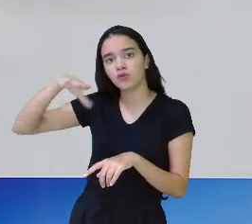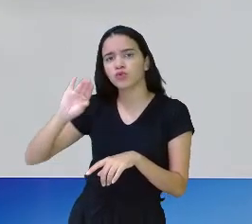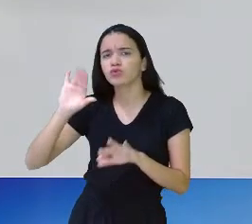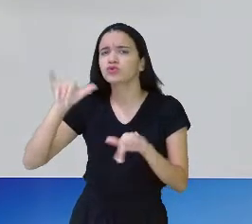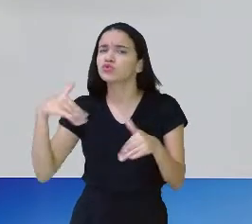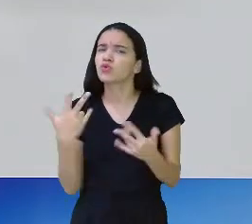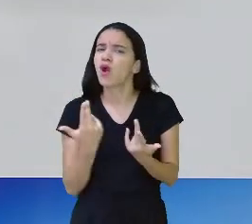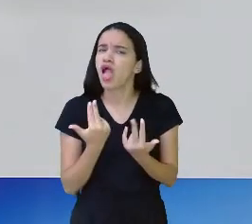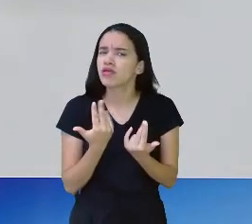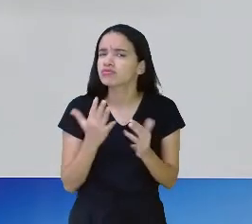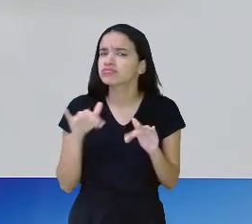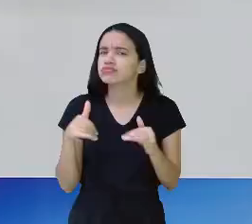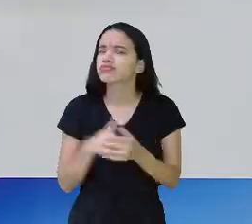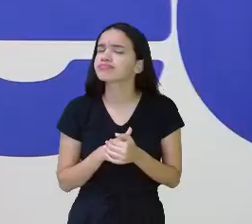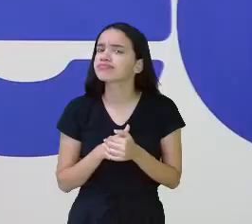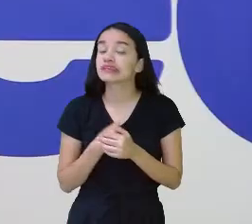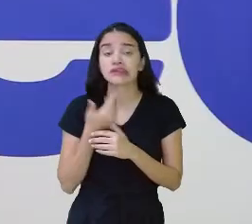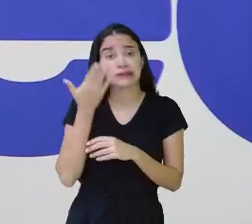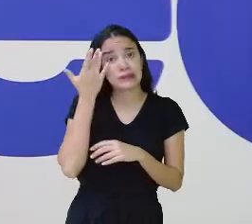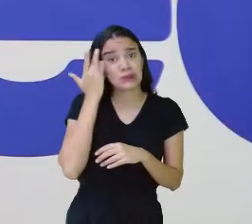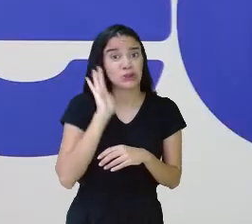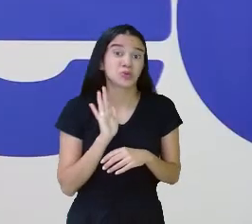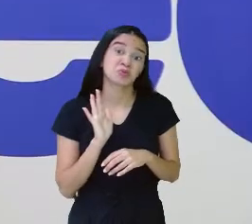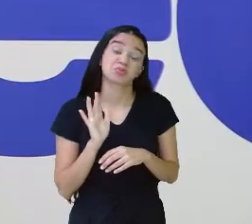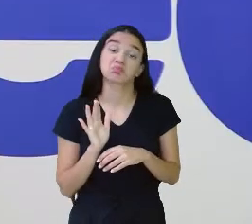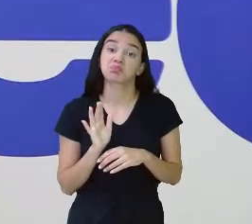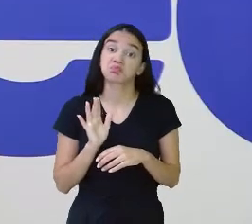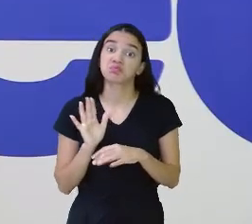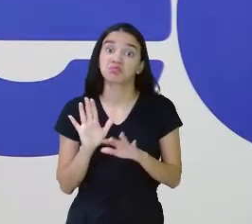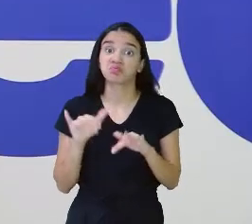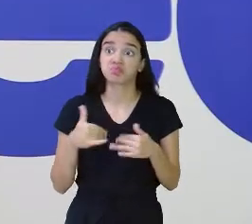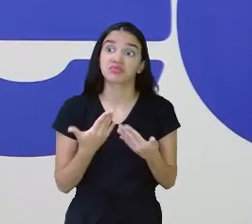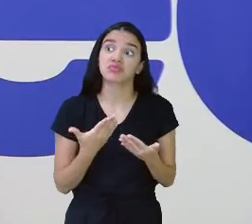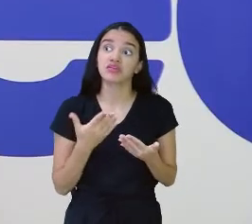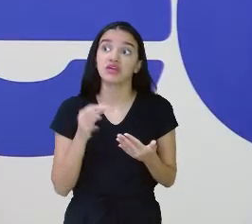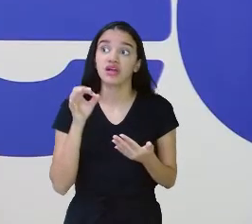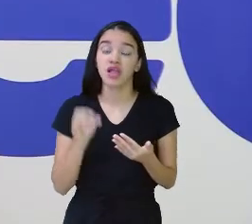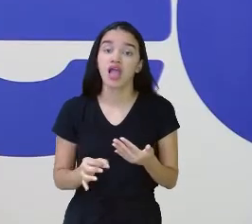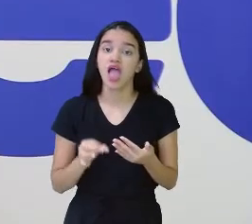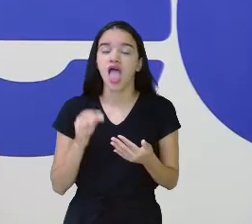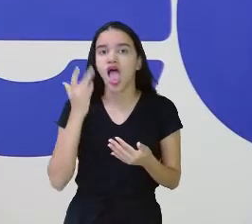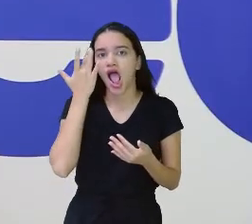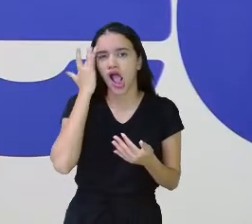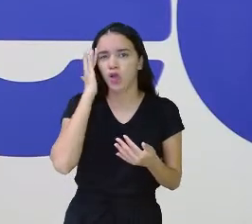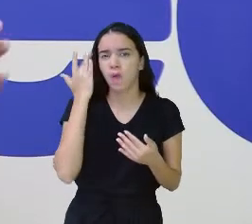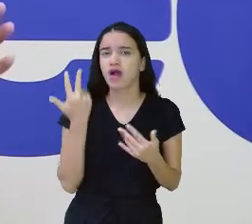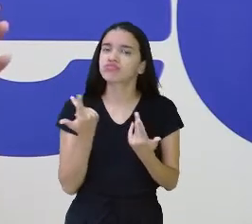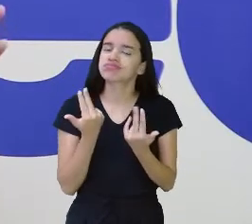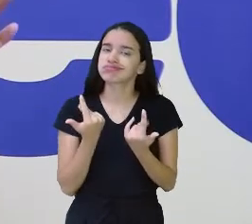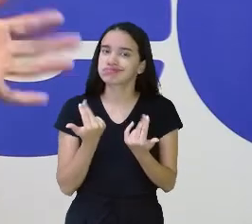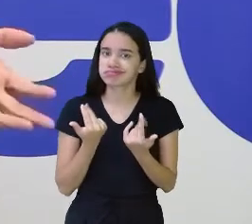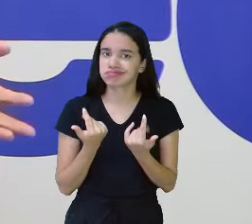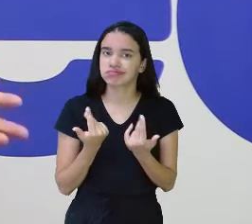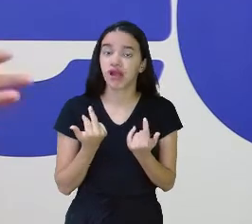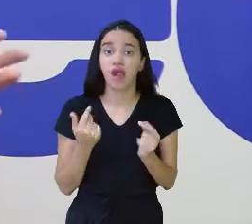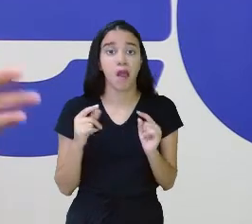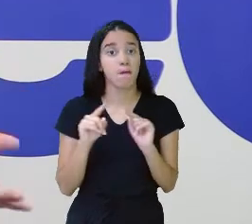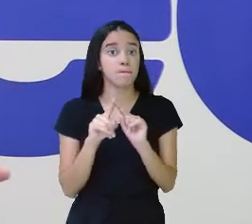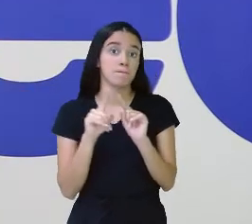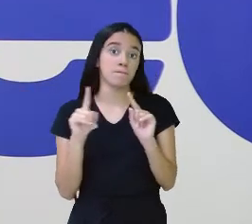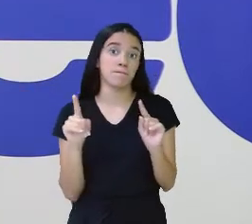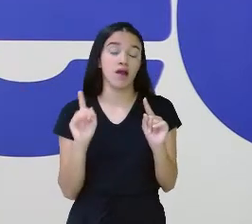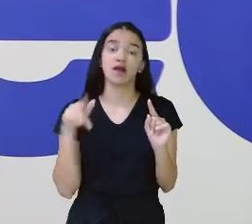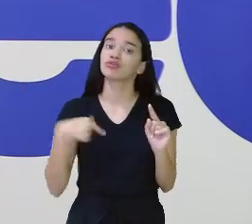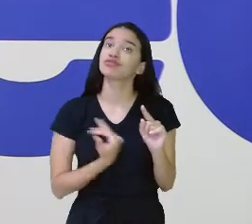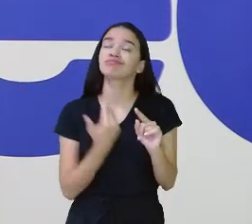eles? Você sabe me dizer? Eu não sei te dizer não, viu, Mauricéia? Assim, com certeza eu achava que também era a mesma coisa. Mas, né, a